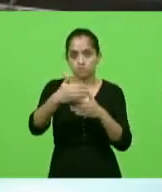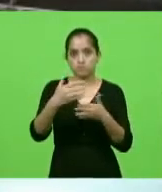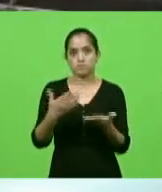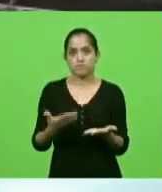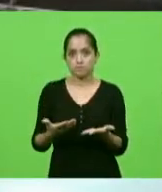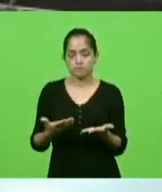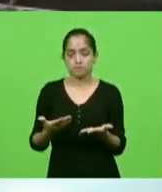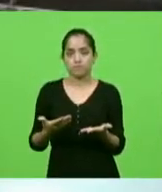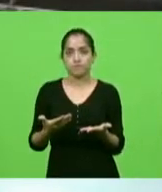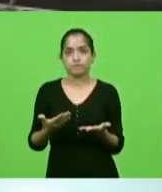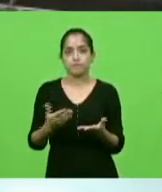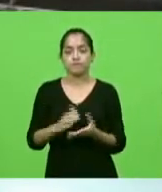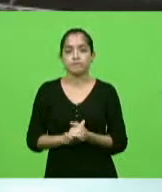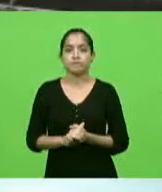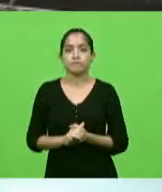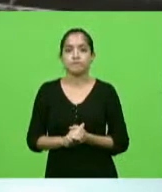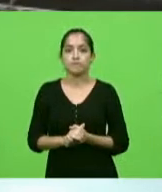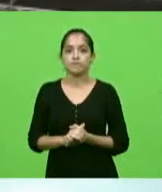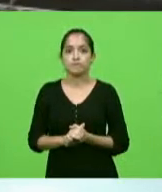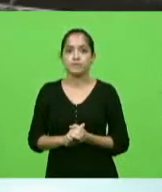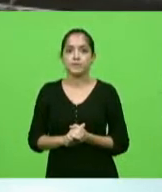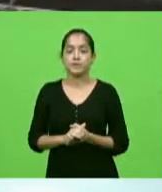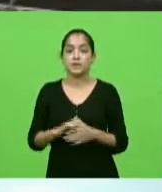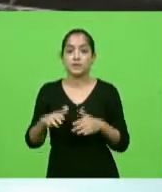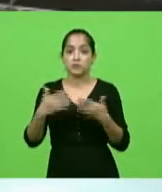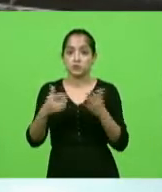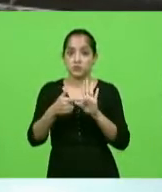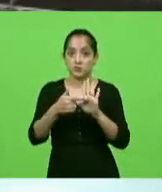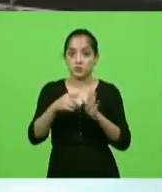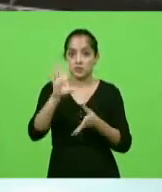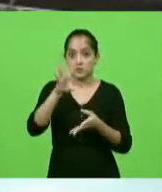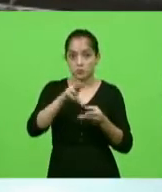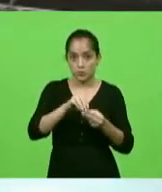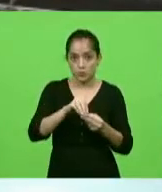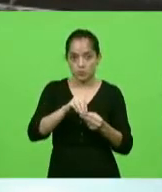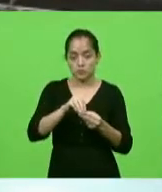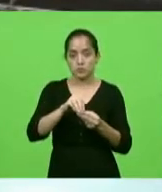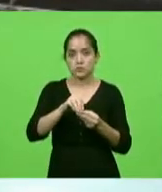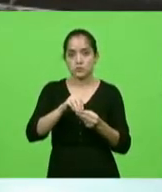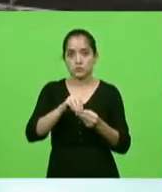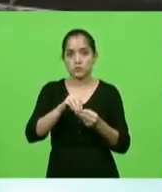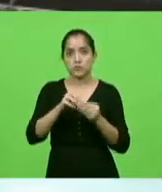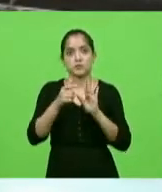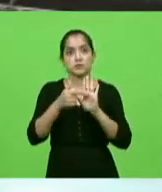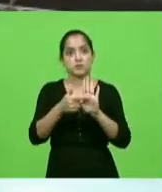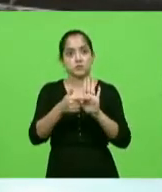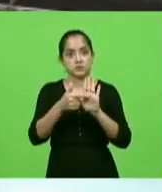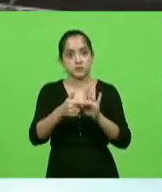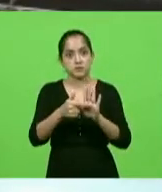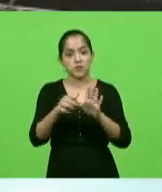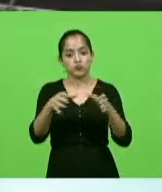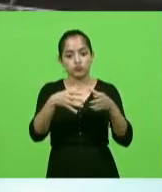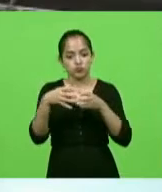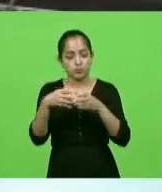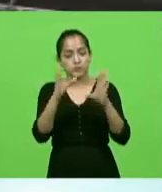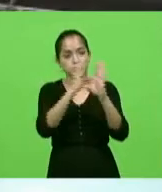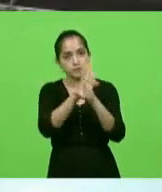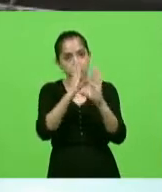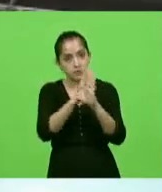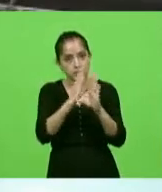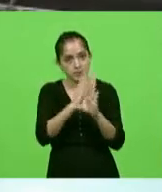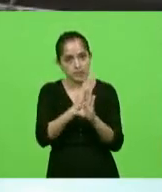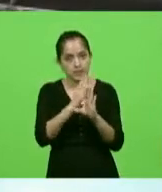feito. Diante das conclusões acima dos órgãos